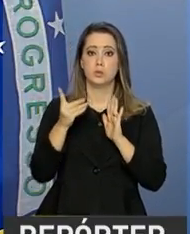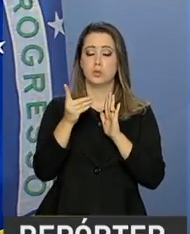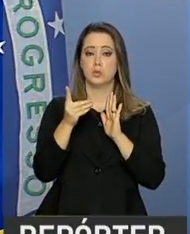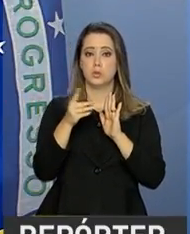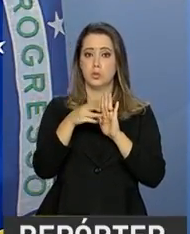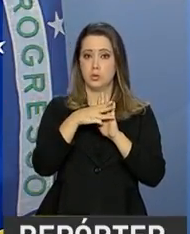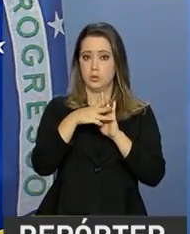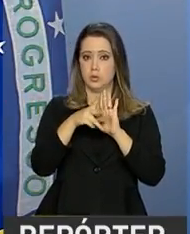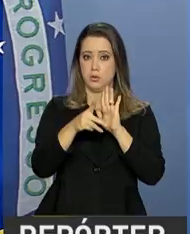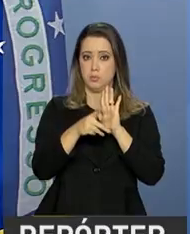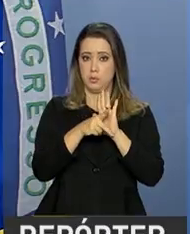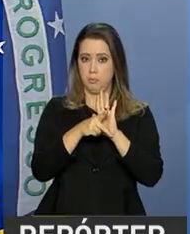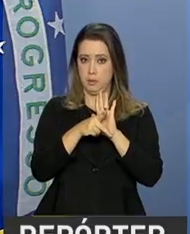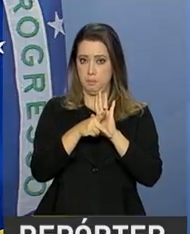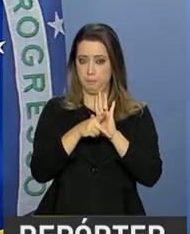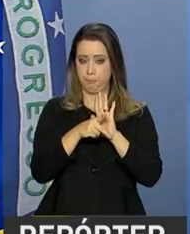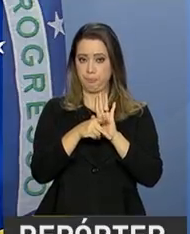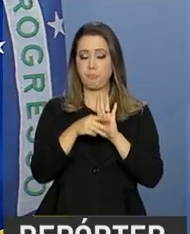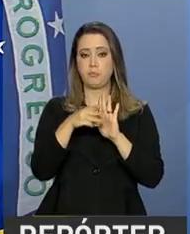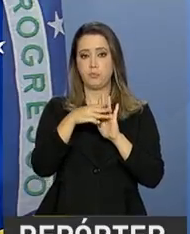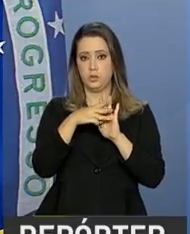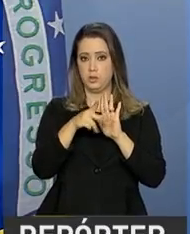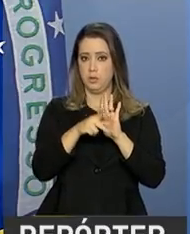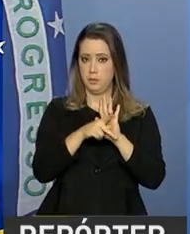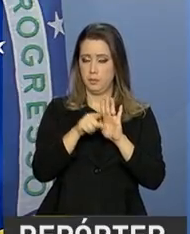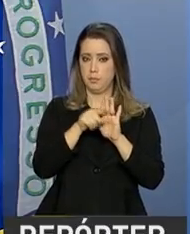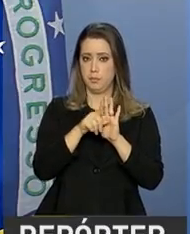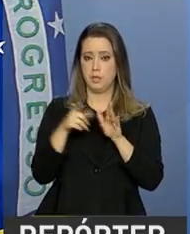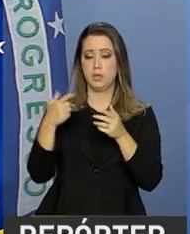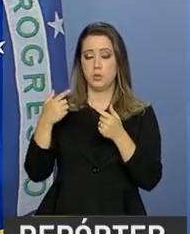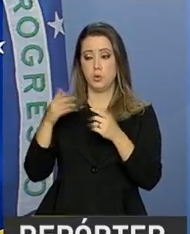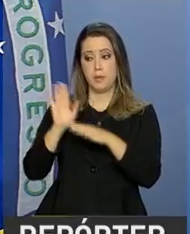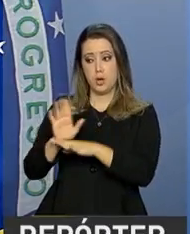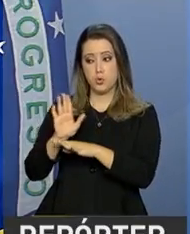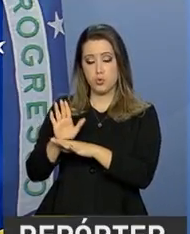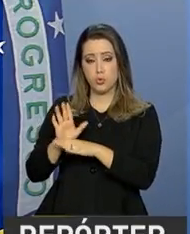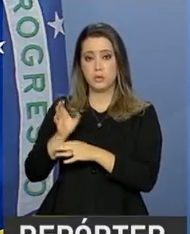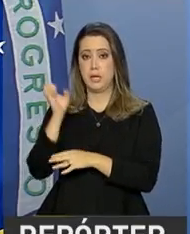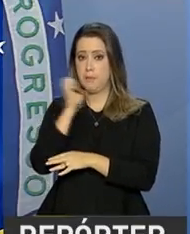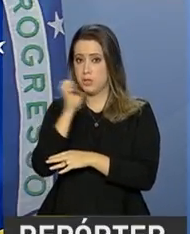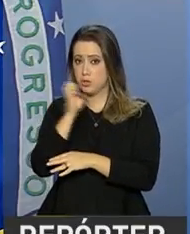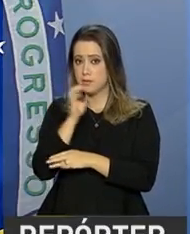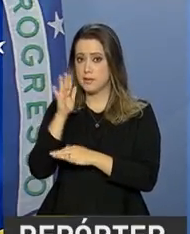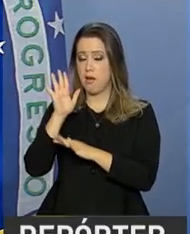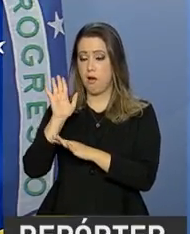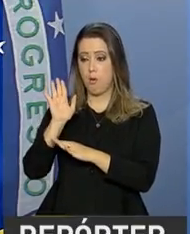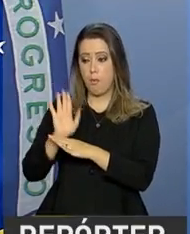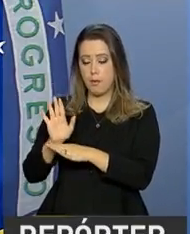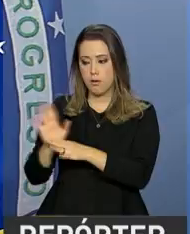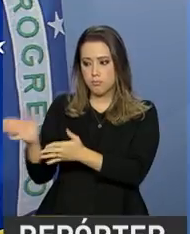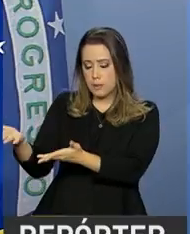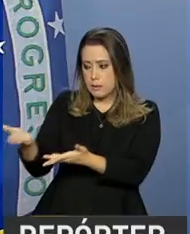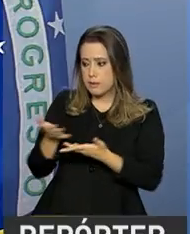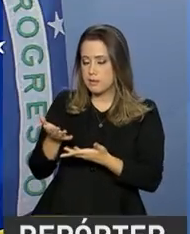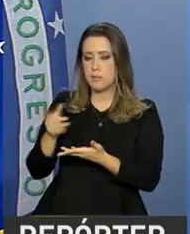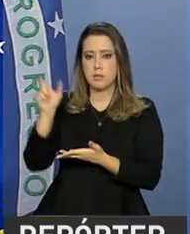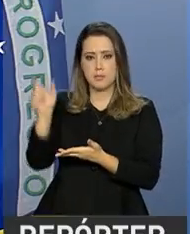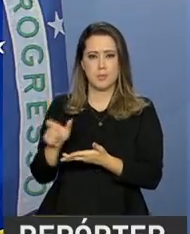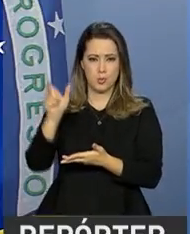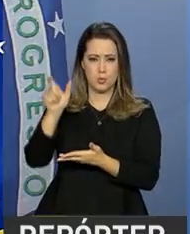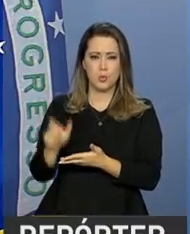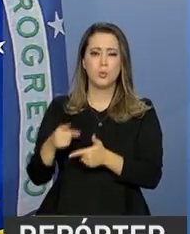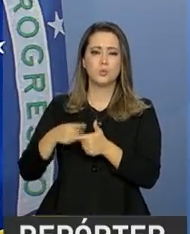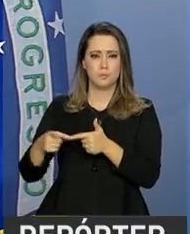provisória dispondo sobre medidas de assistência emergencial para o acolhimento dessas pessoas em